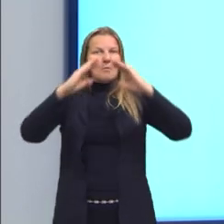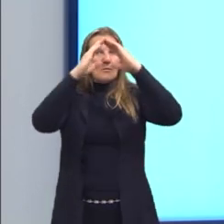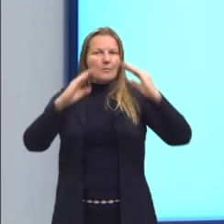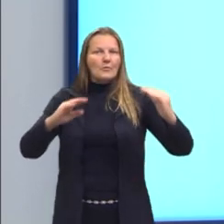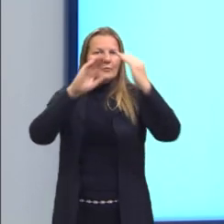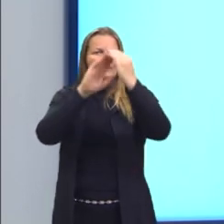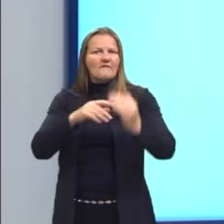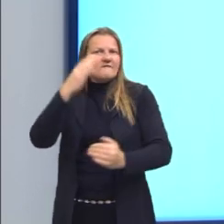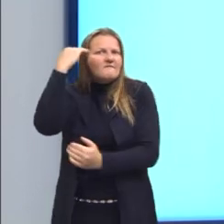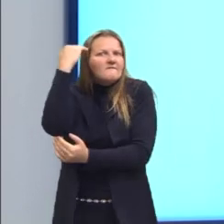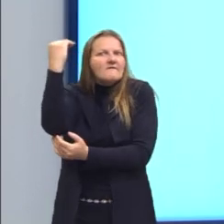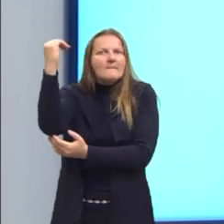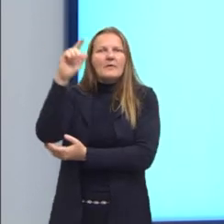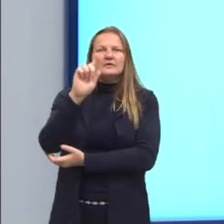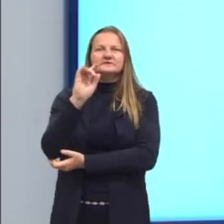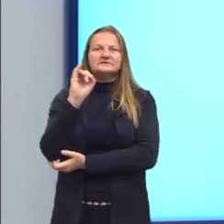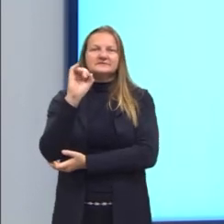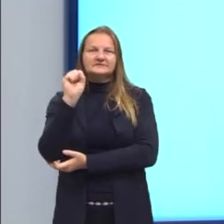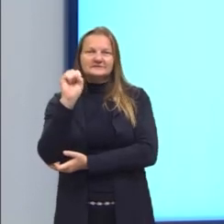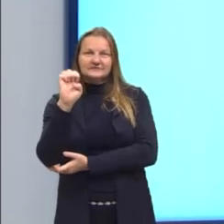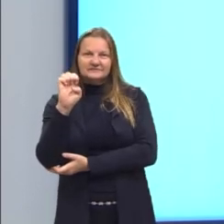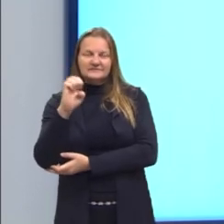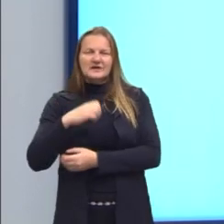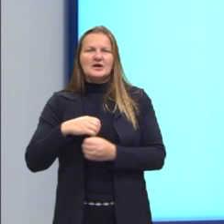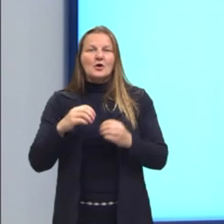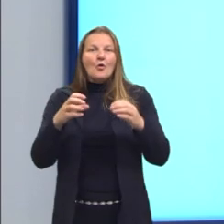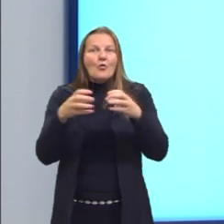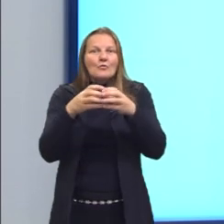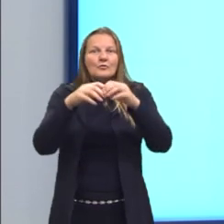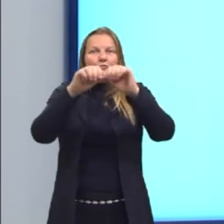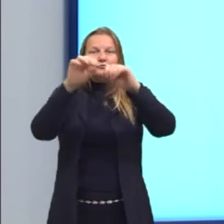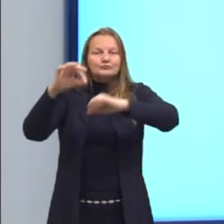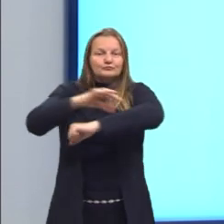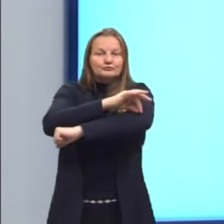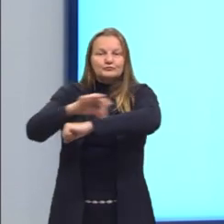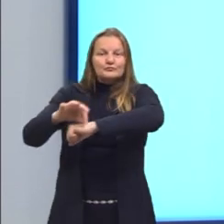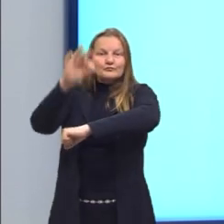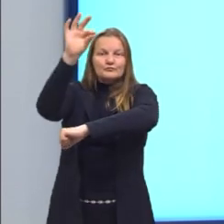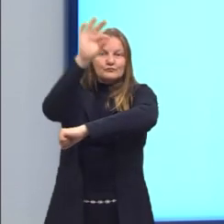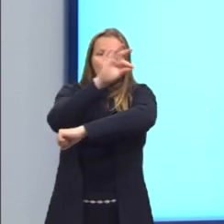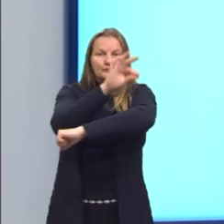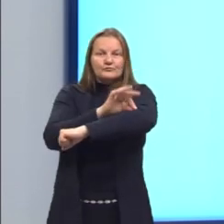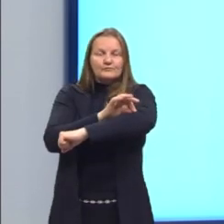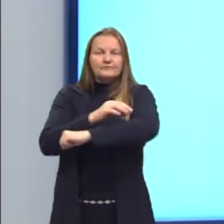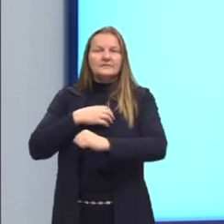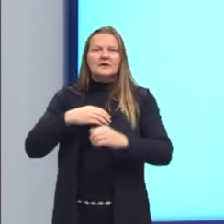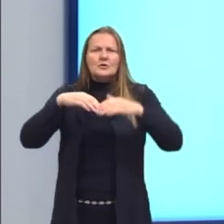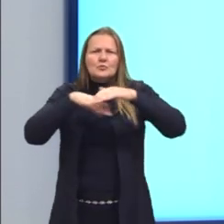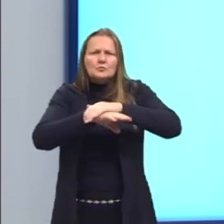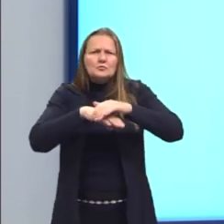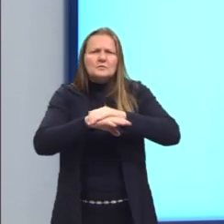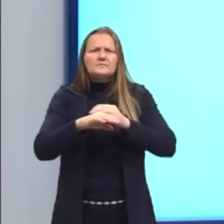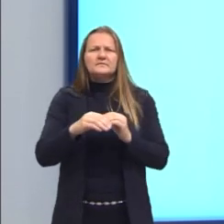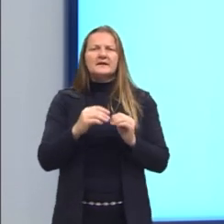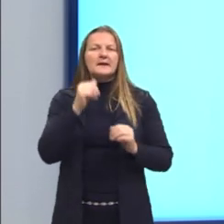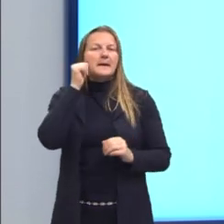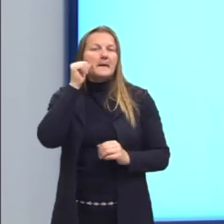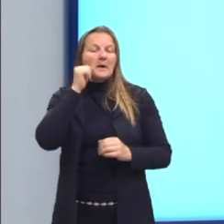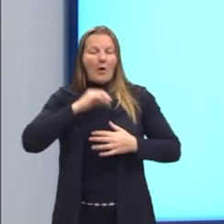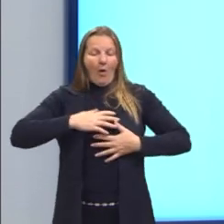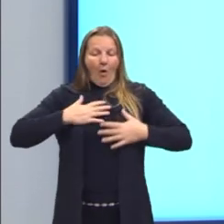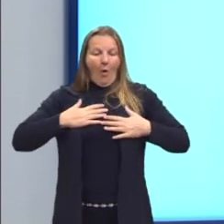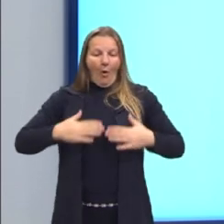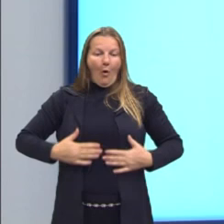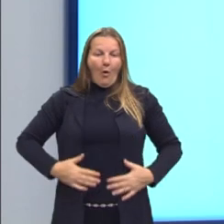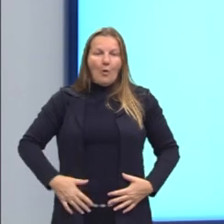esse conjunto arquitetônico é guardado pela esfinge um ser mitológico com o corpo de